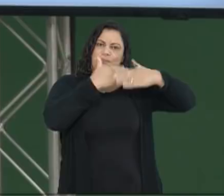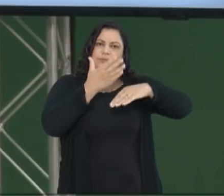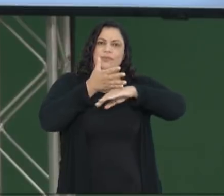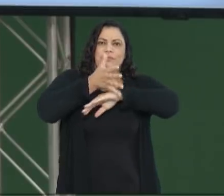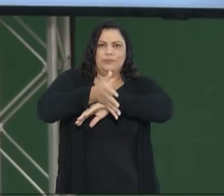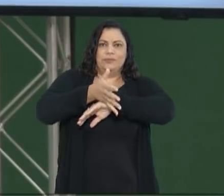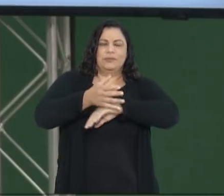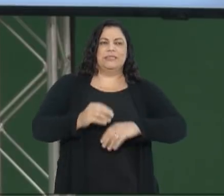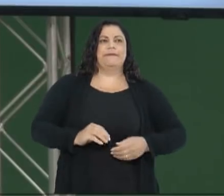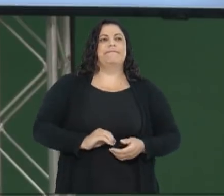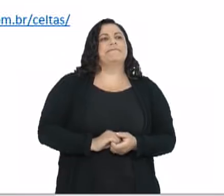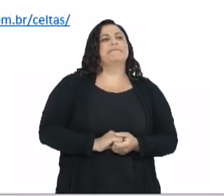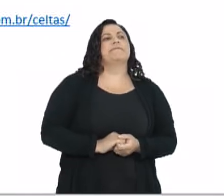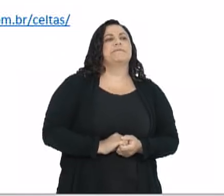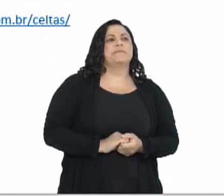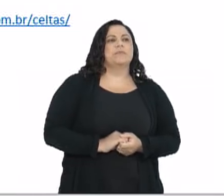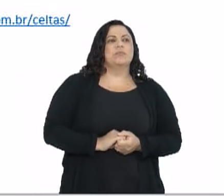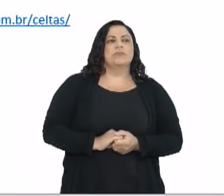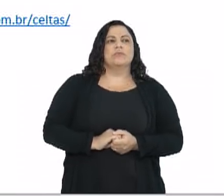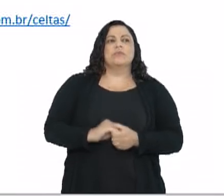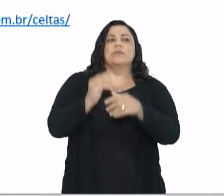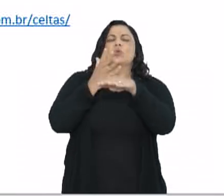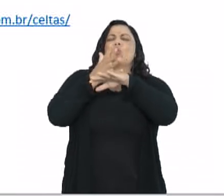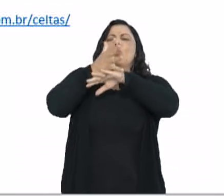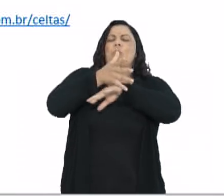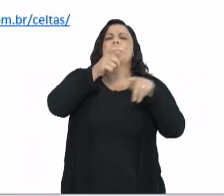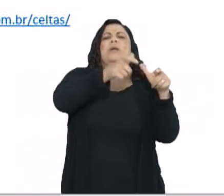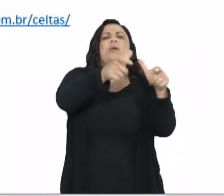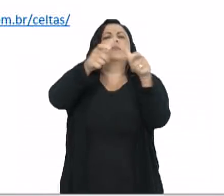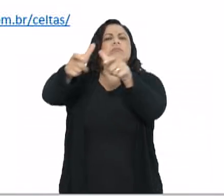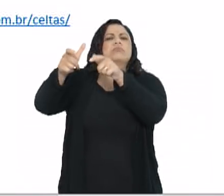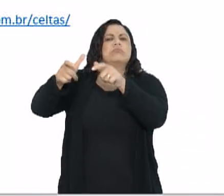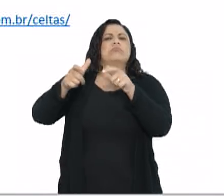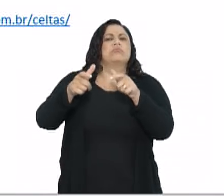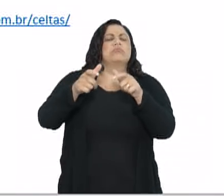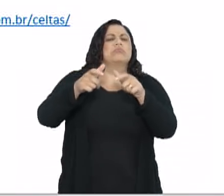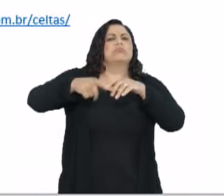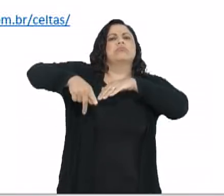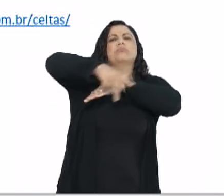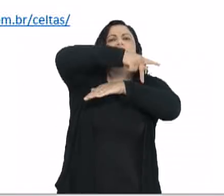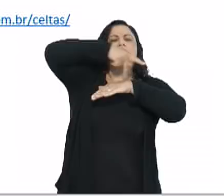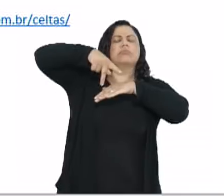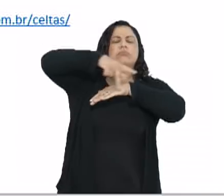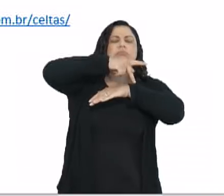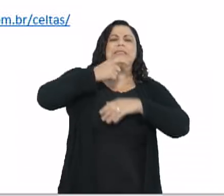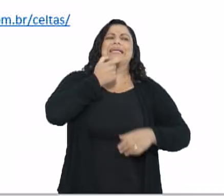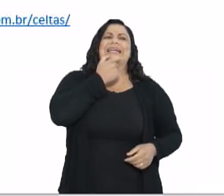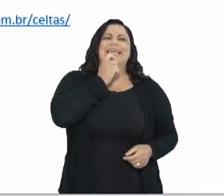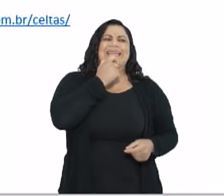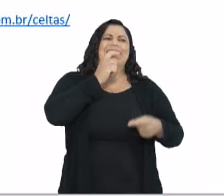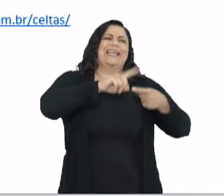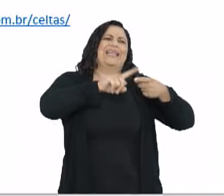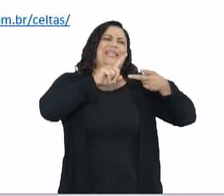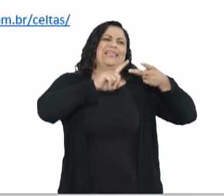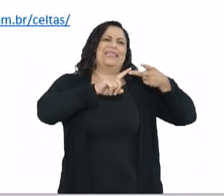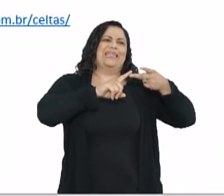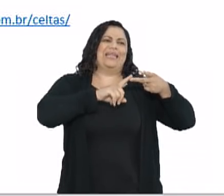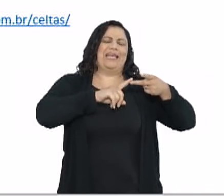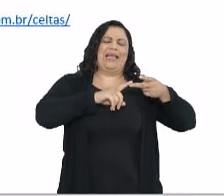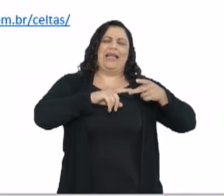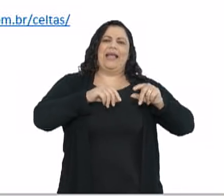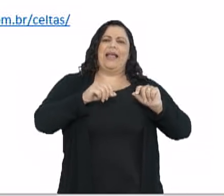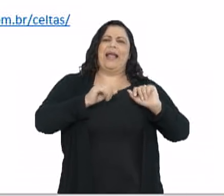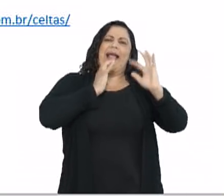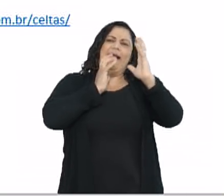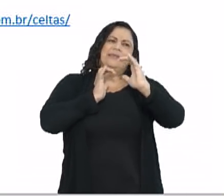tá? Ocuparam locais de quais países atuais? Inglaterra, Escócia, Irlanda, a Espanha,